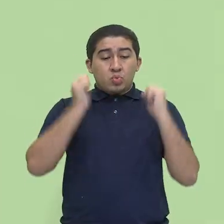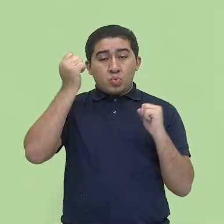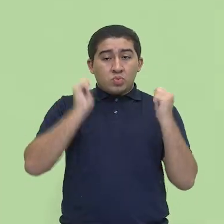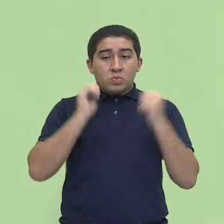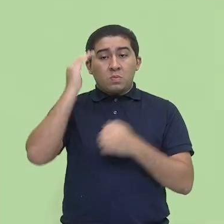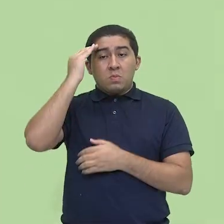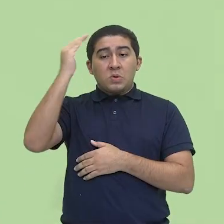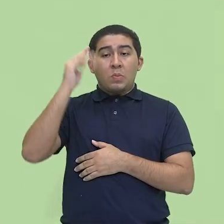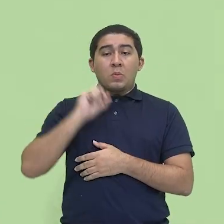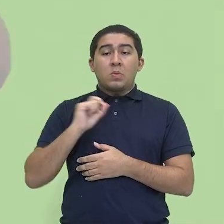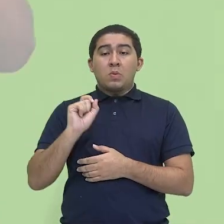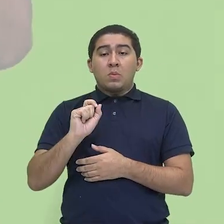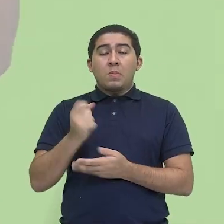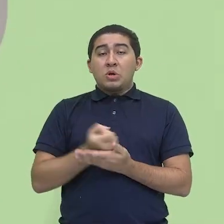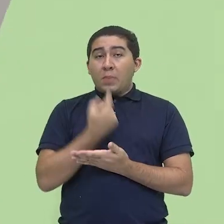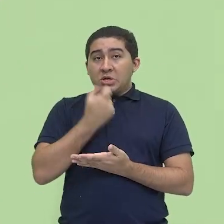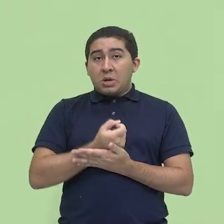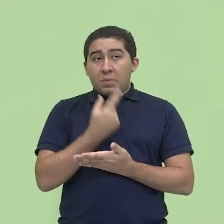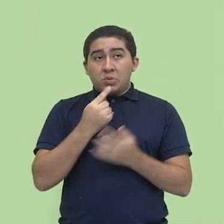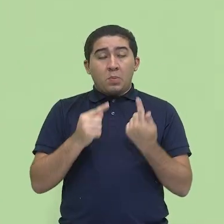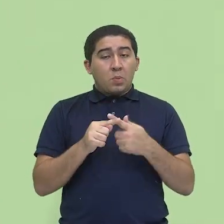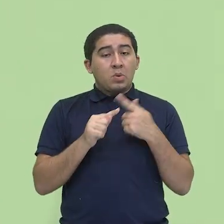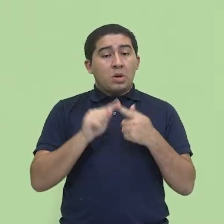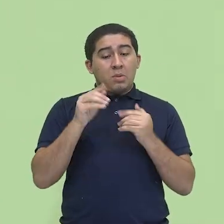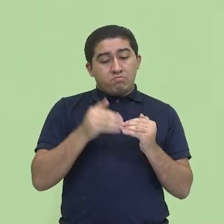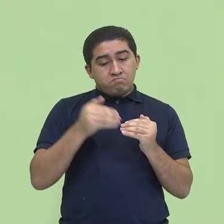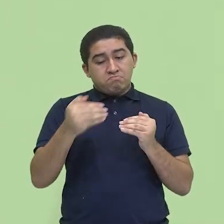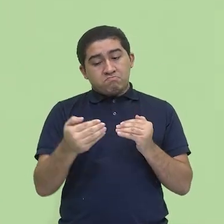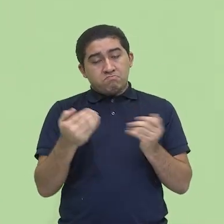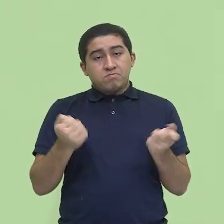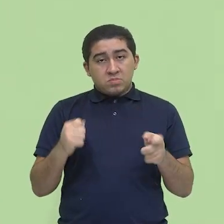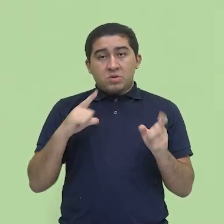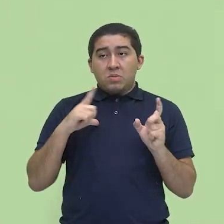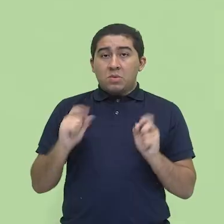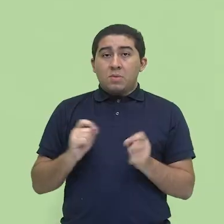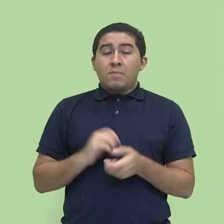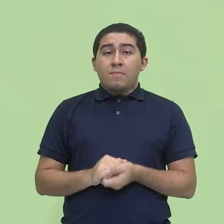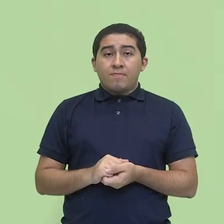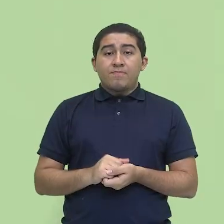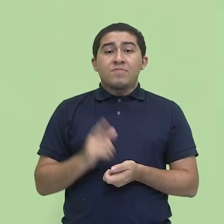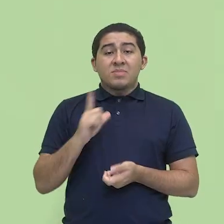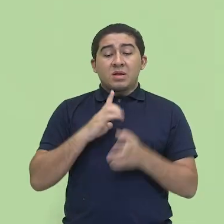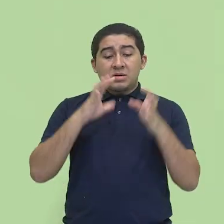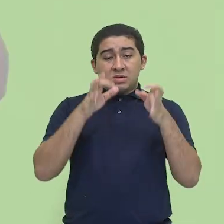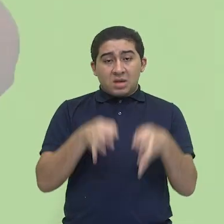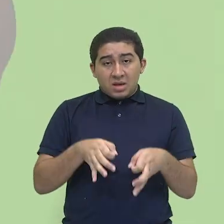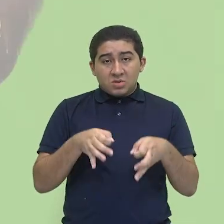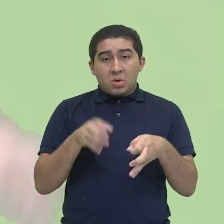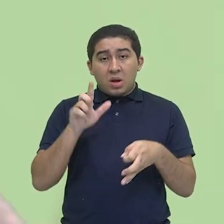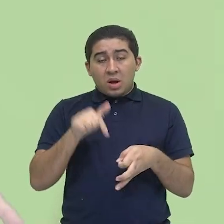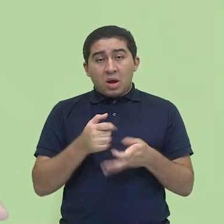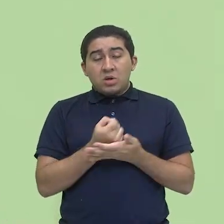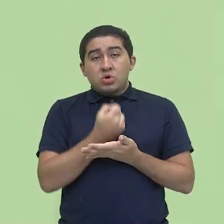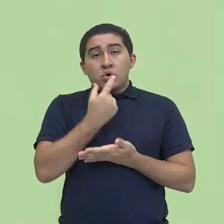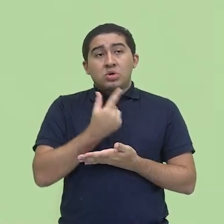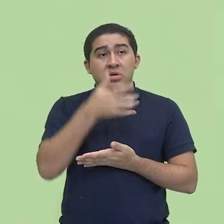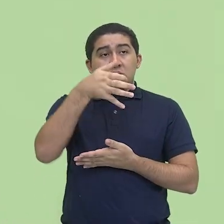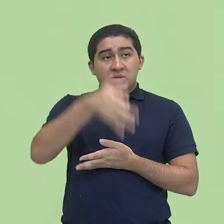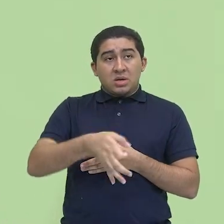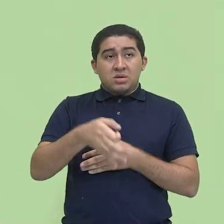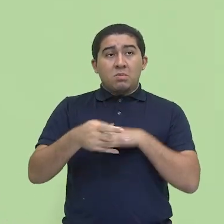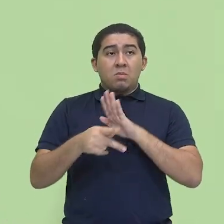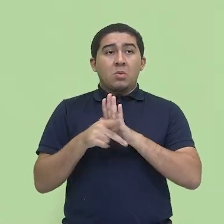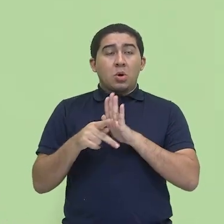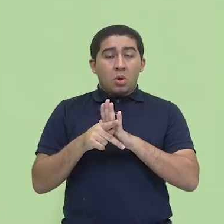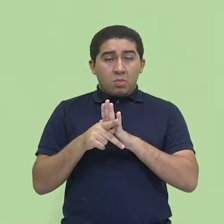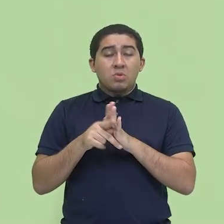principalmente de medicamentos, porque foi a partir disso daí que se tem, né, a dosagem correta dos